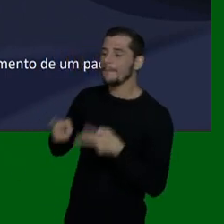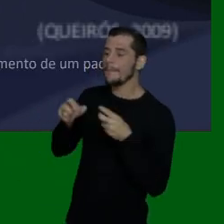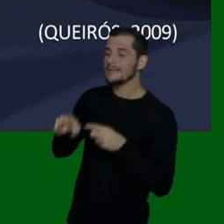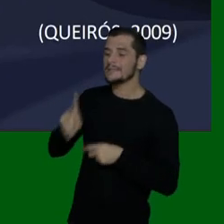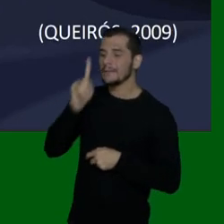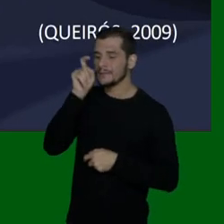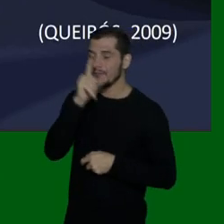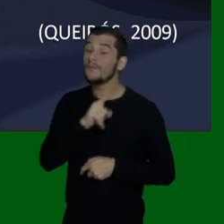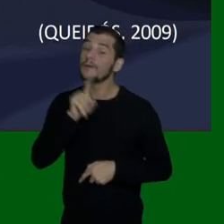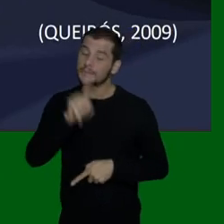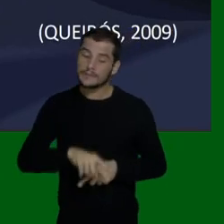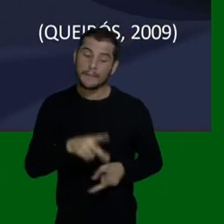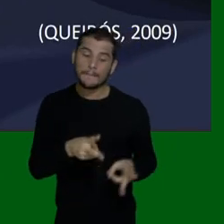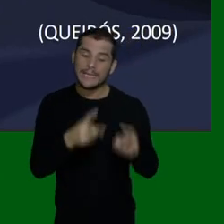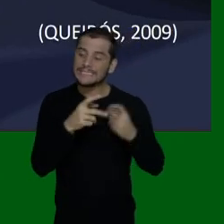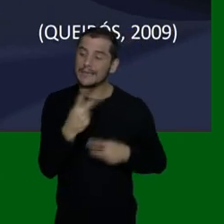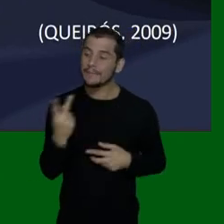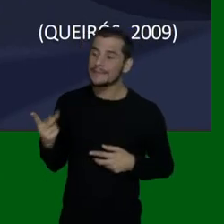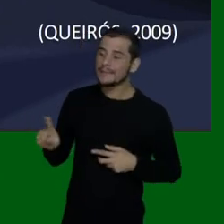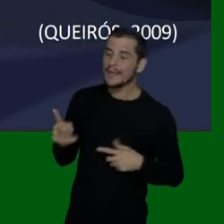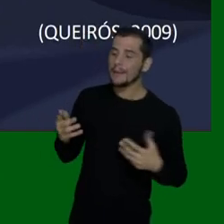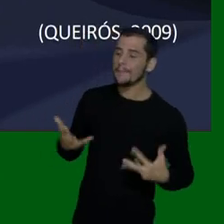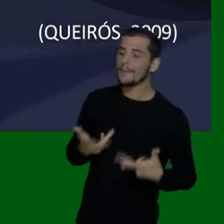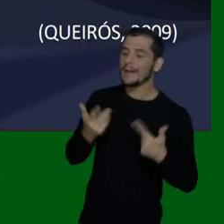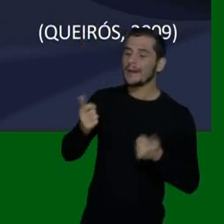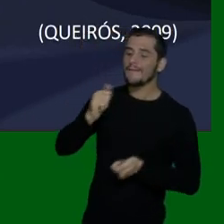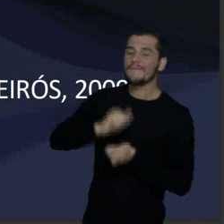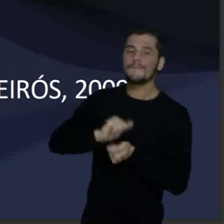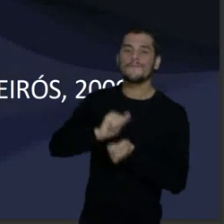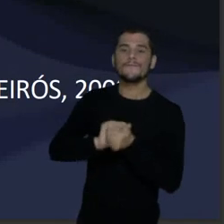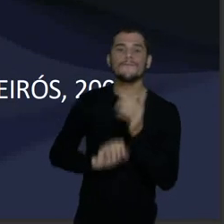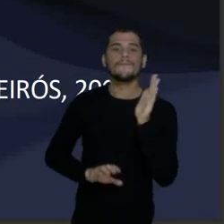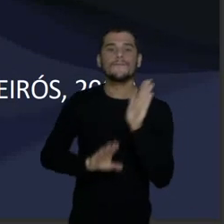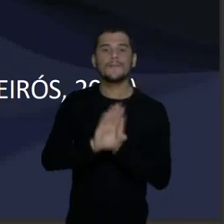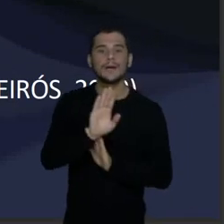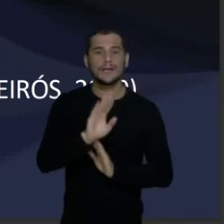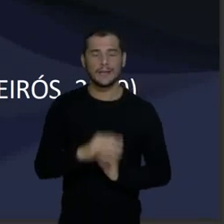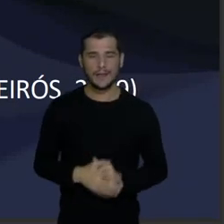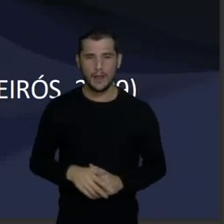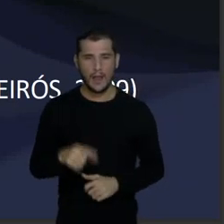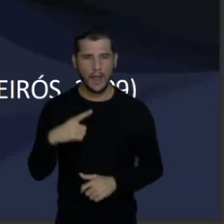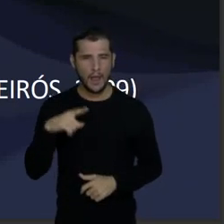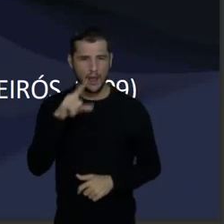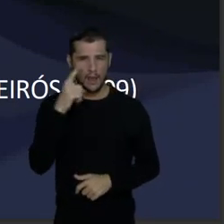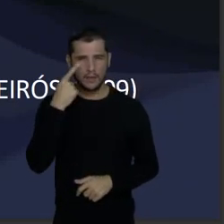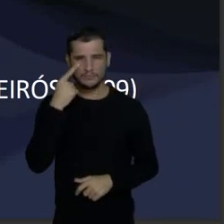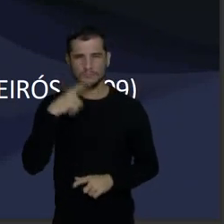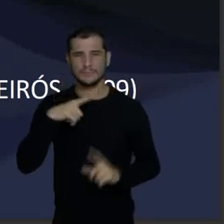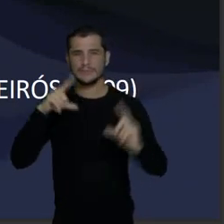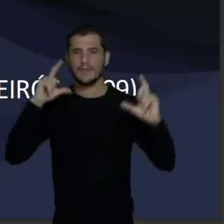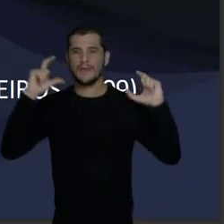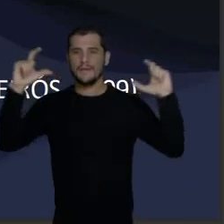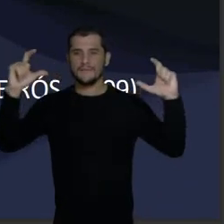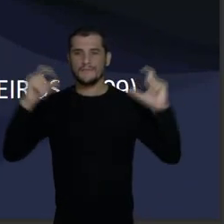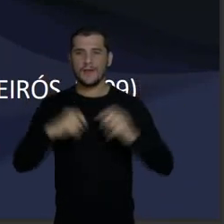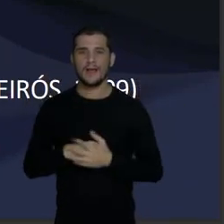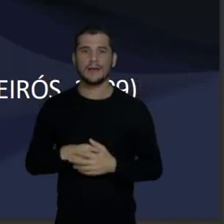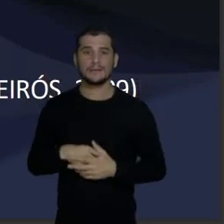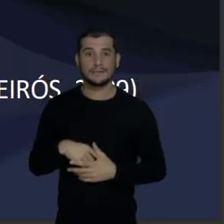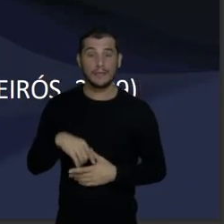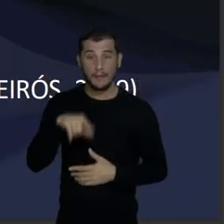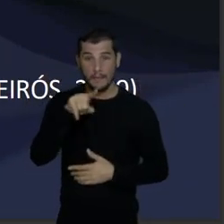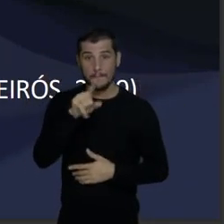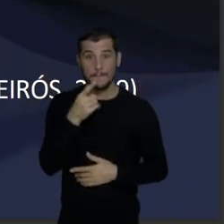potencialidade para bem criar passarinho eu não podia deixar de falar H de que sonhar